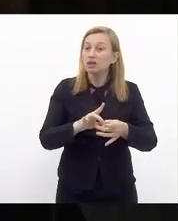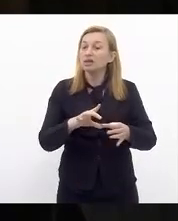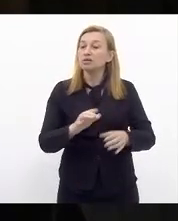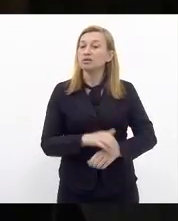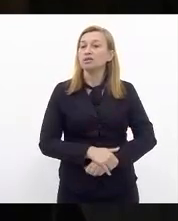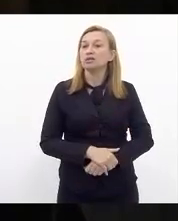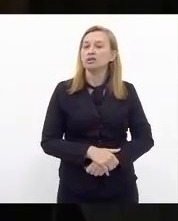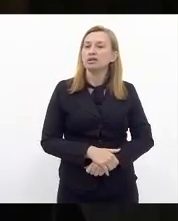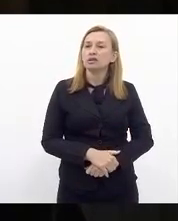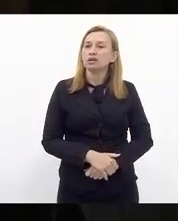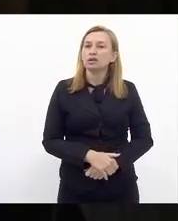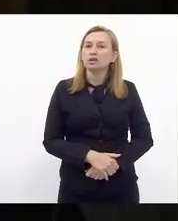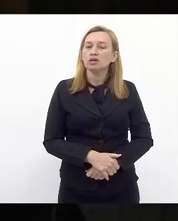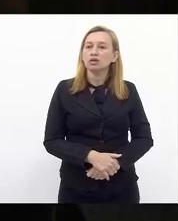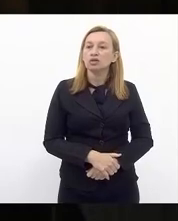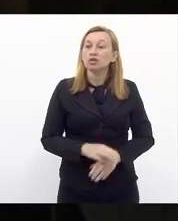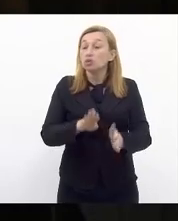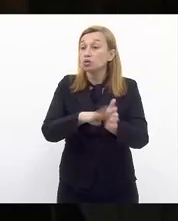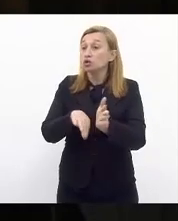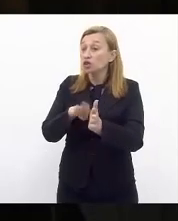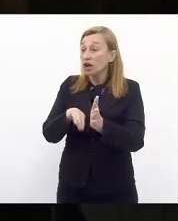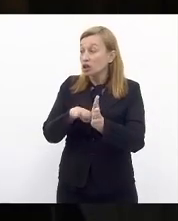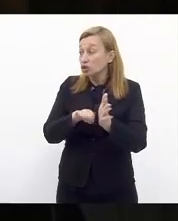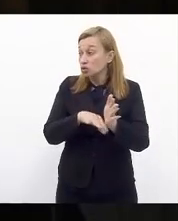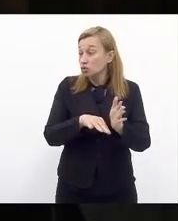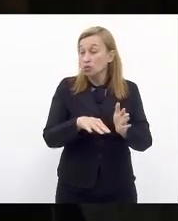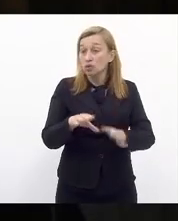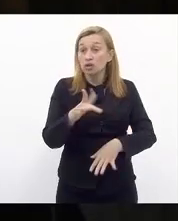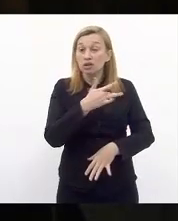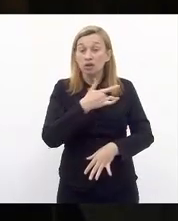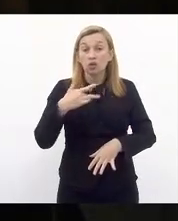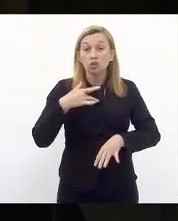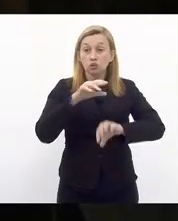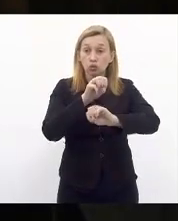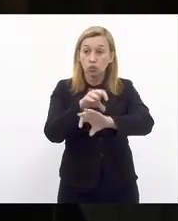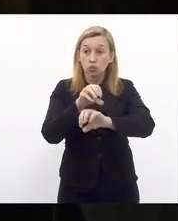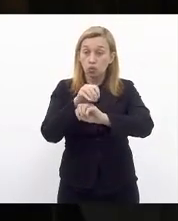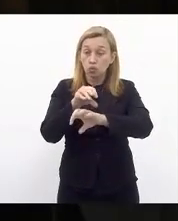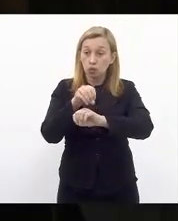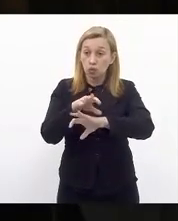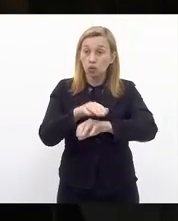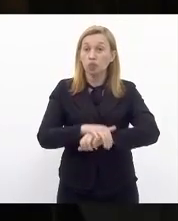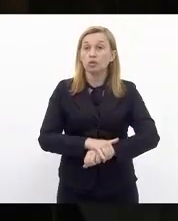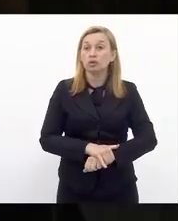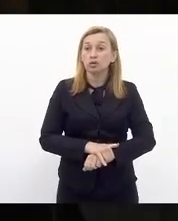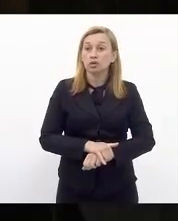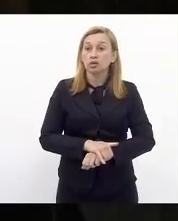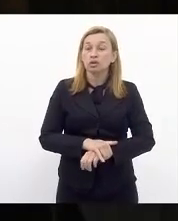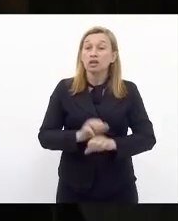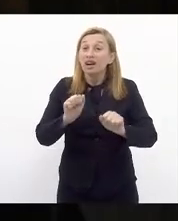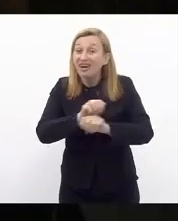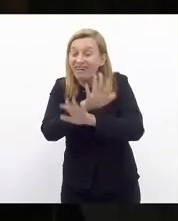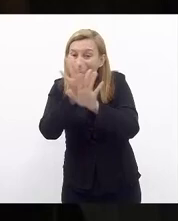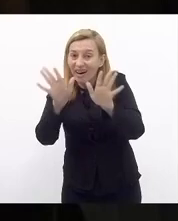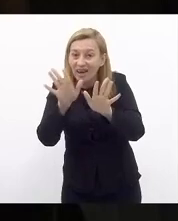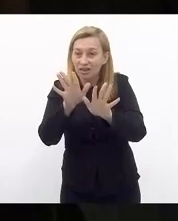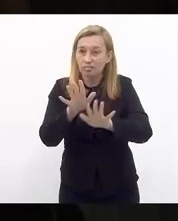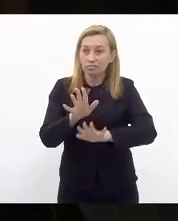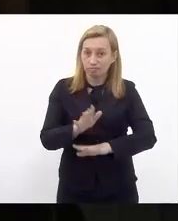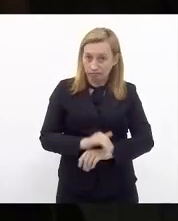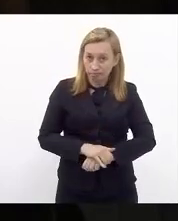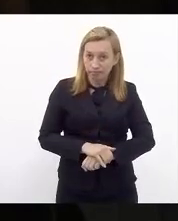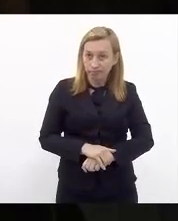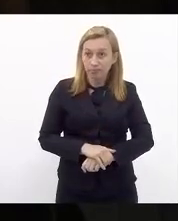excepcionalização é dos gastos com saúde e educação de uma forma bem nisso daí transparente